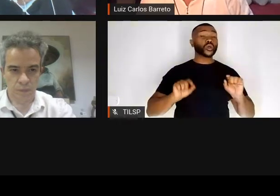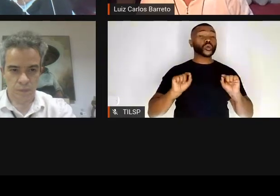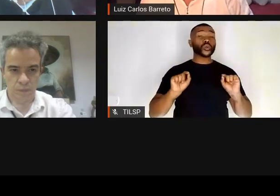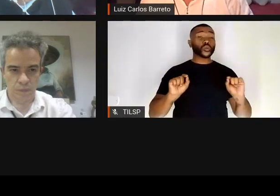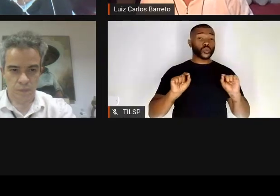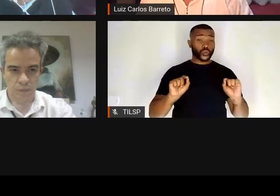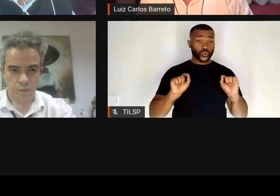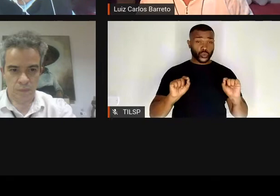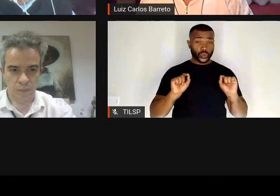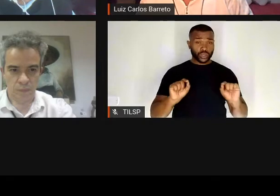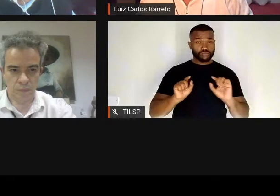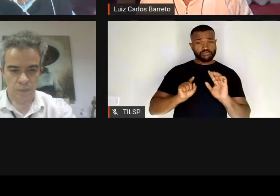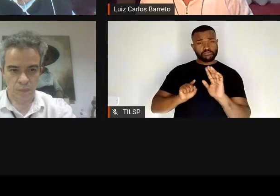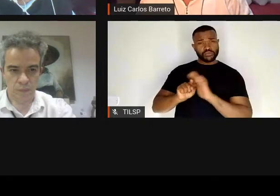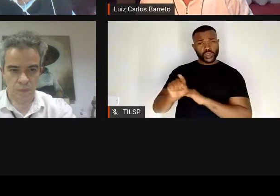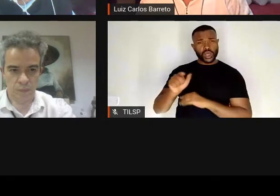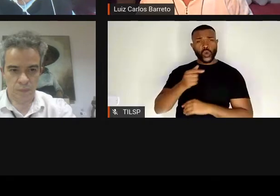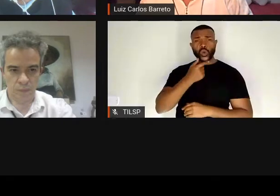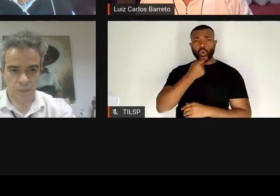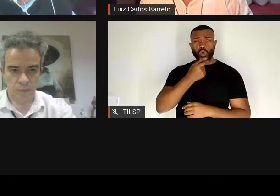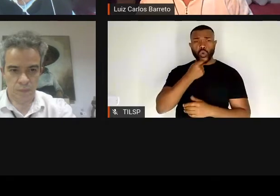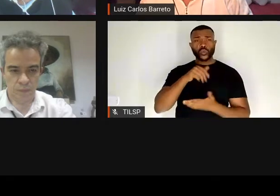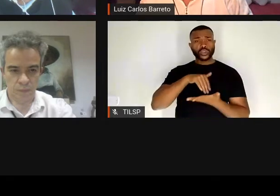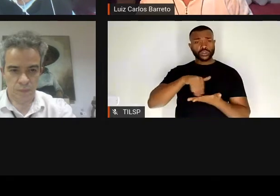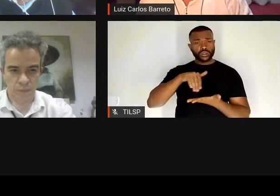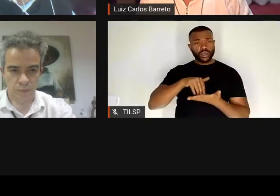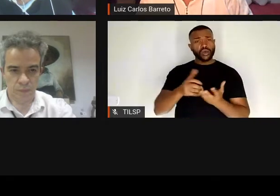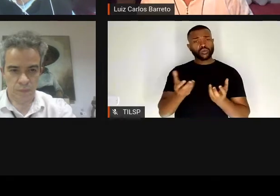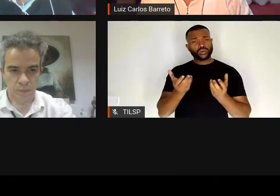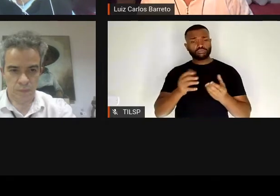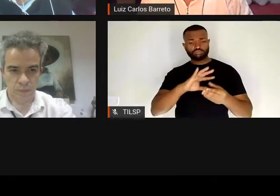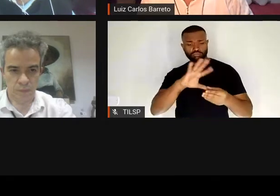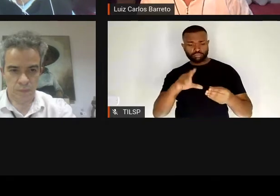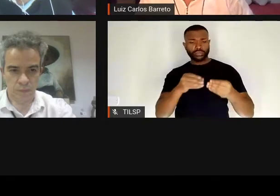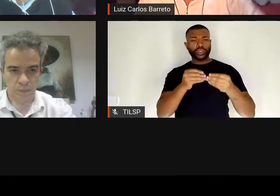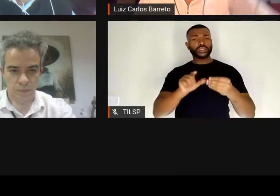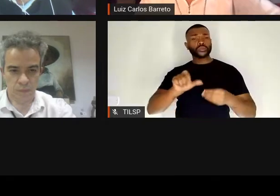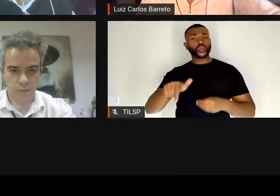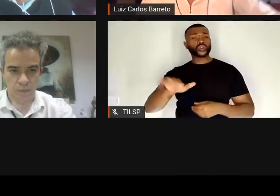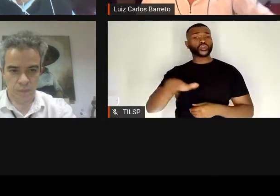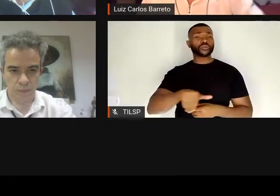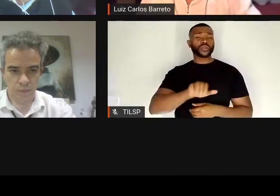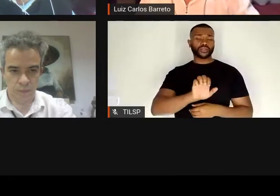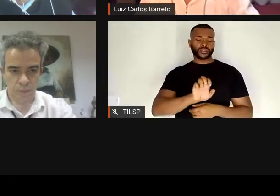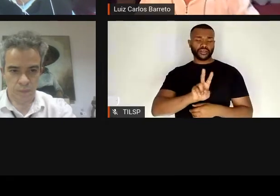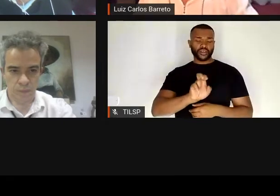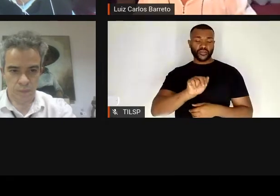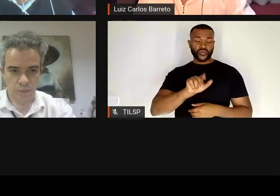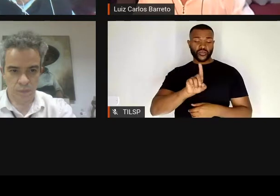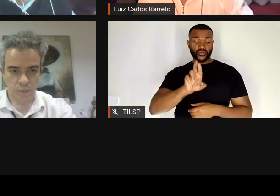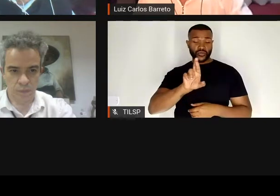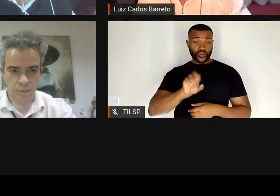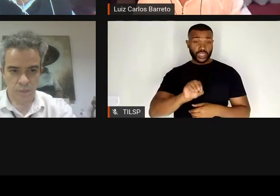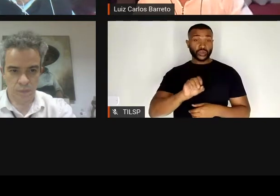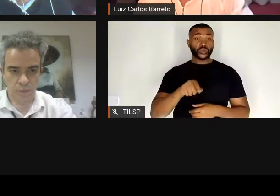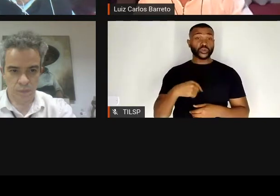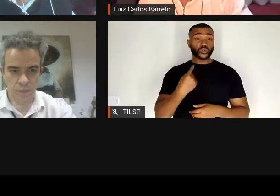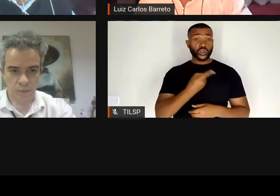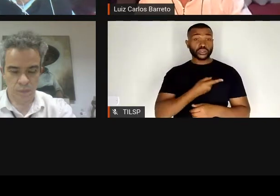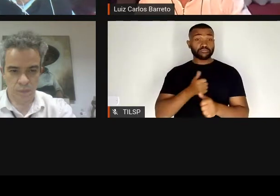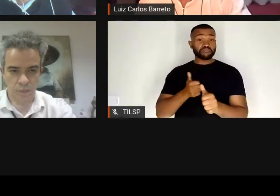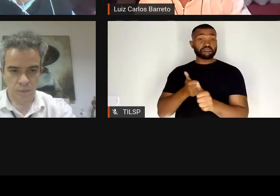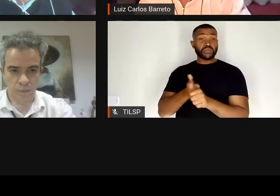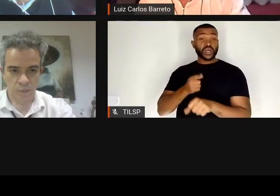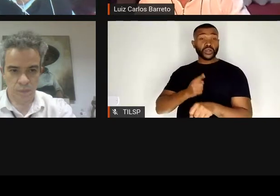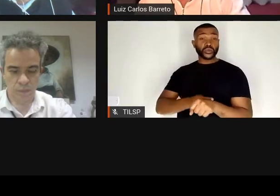perguntar ao secretário se ele queria concluir algo, depois passar ao Evandro, porque a gente um pouco se aproxima do tempo que a